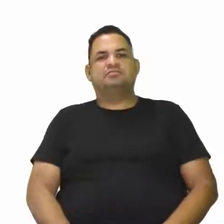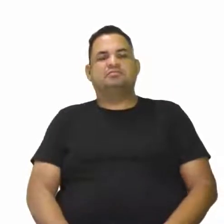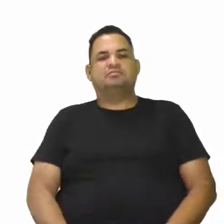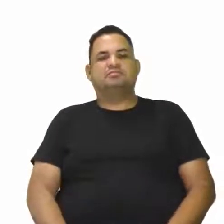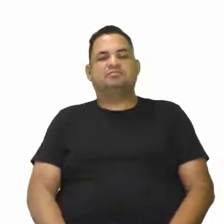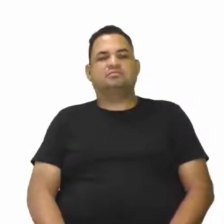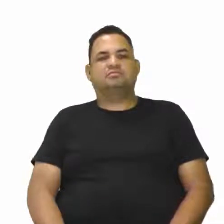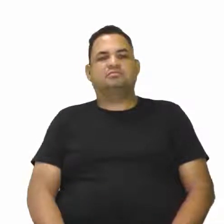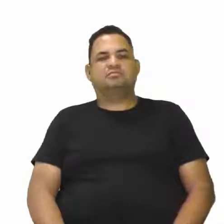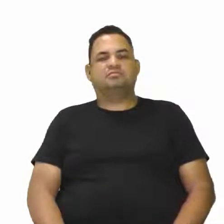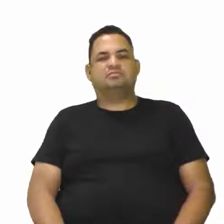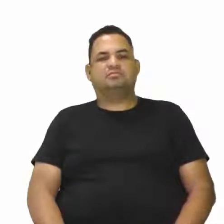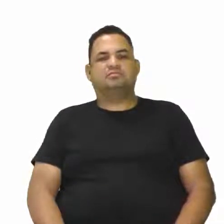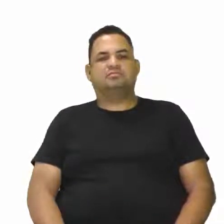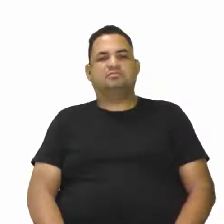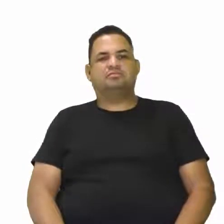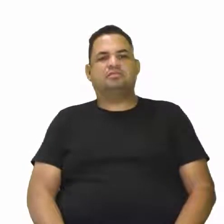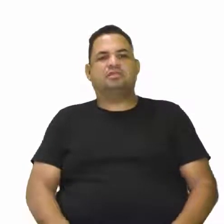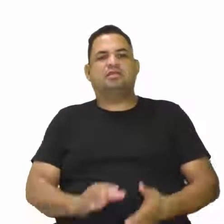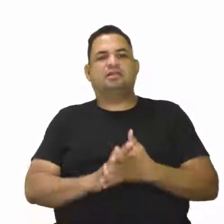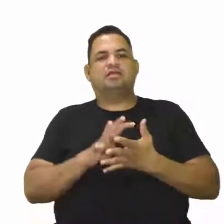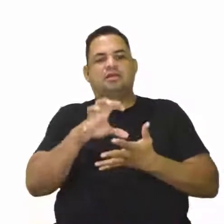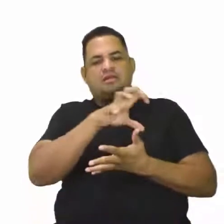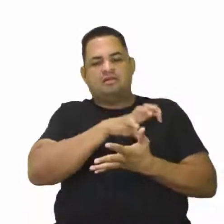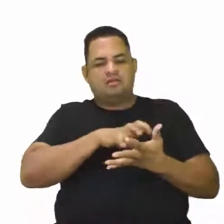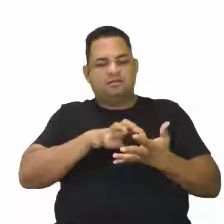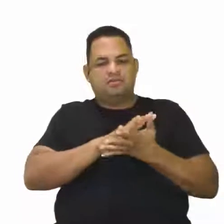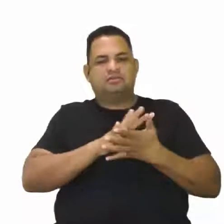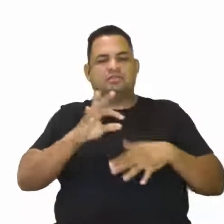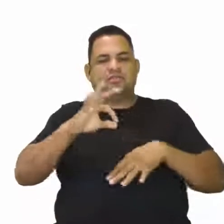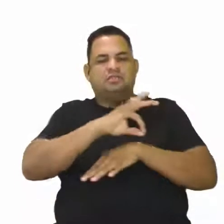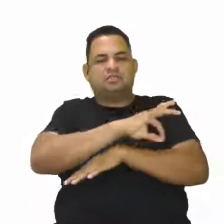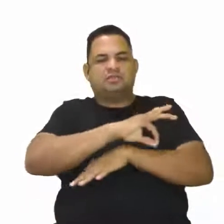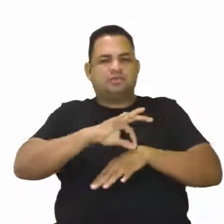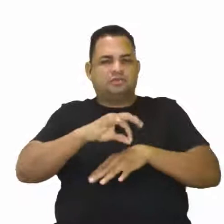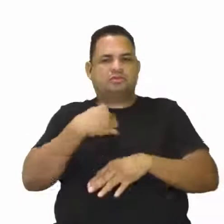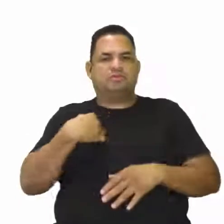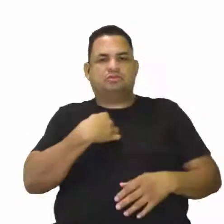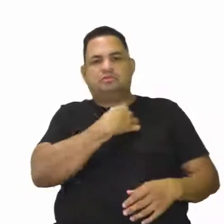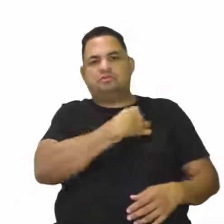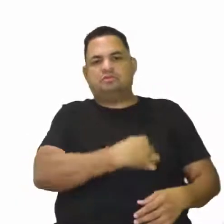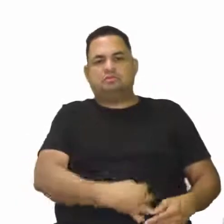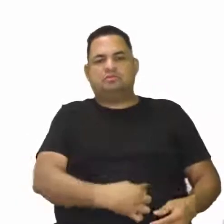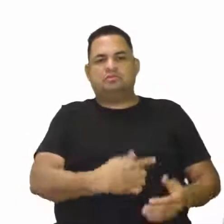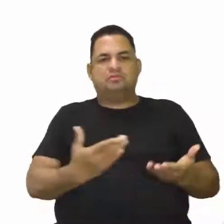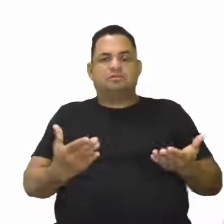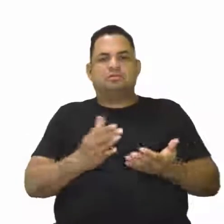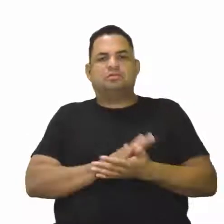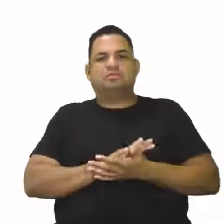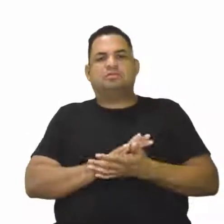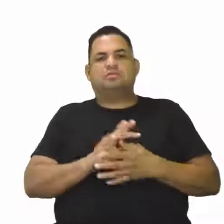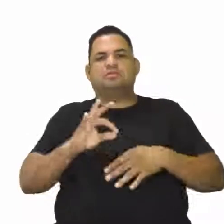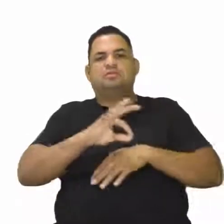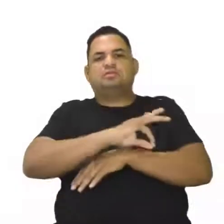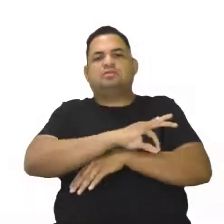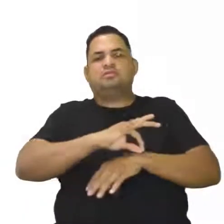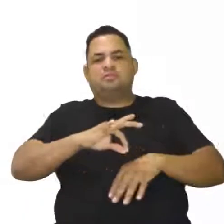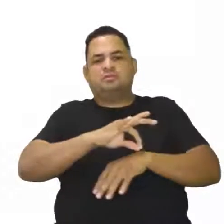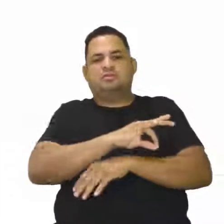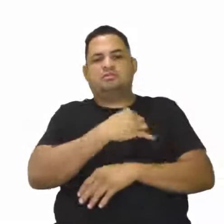arquitetura chinesa. Então ele vai ali falar de várias questões a respeito da